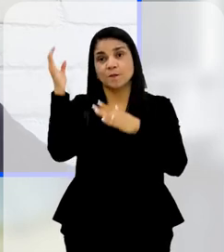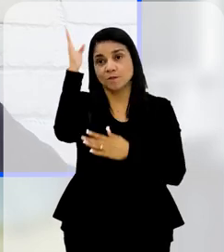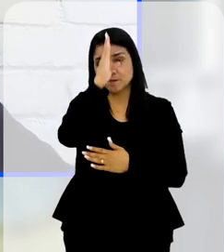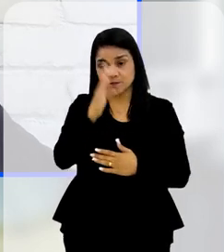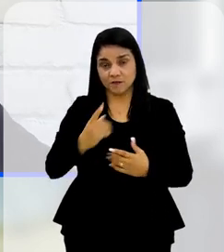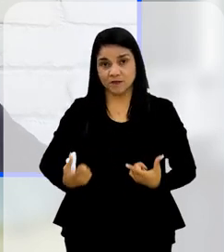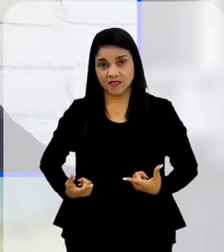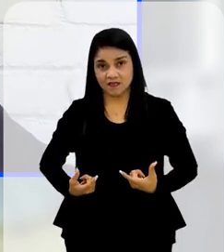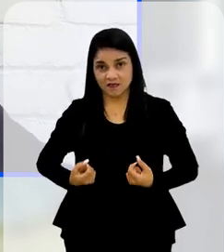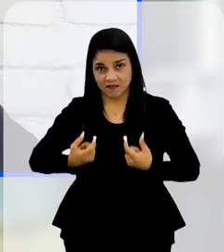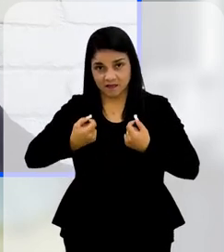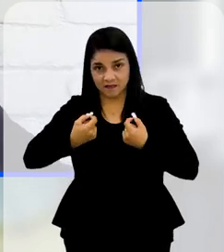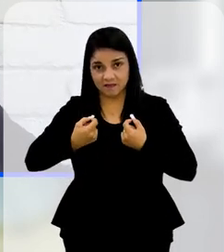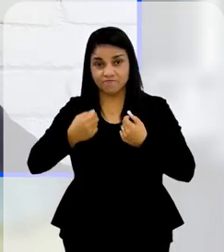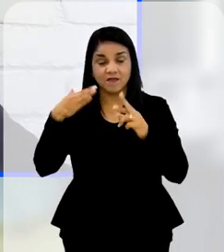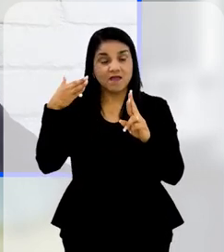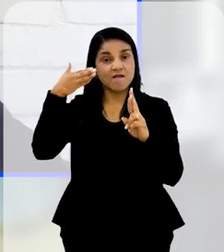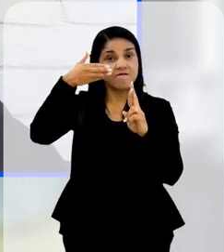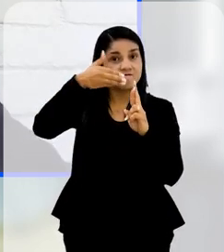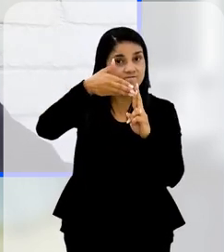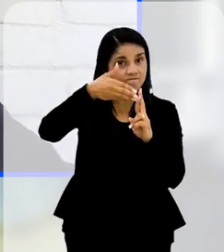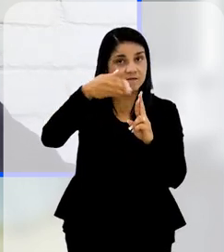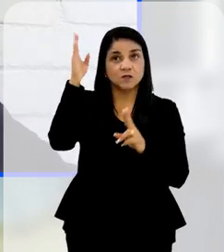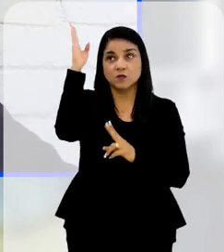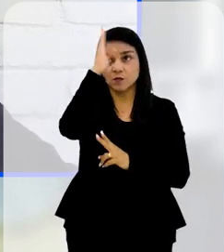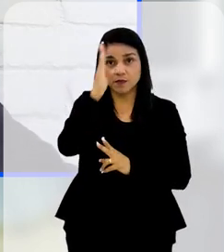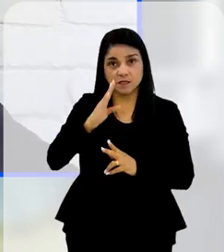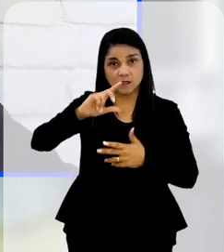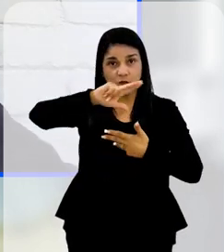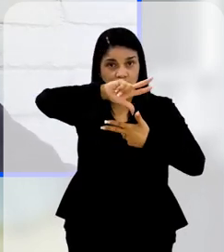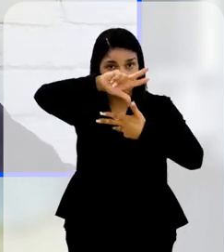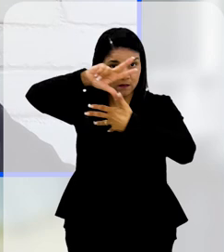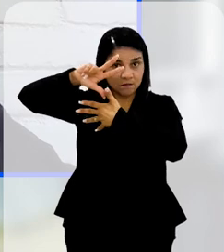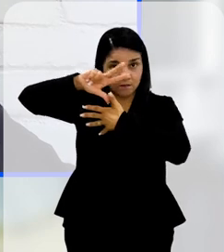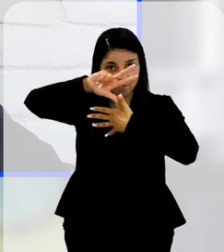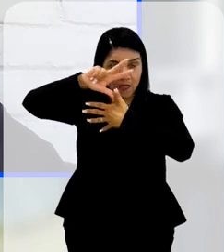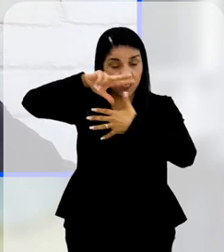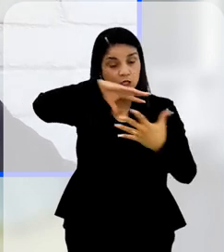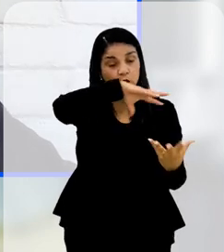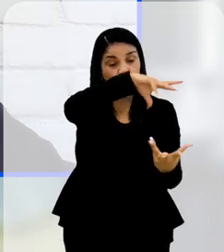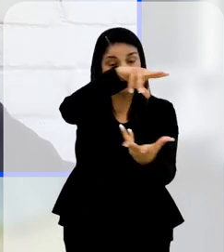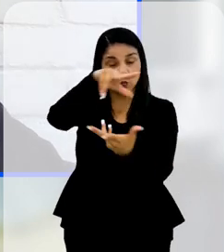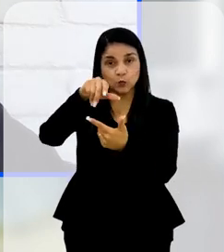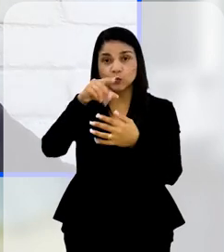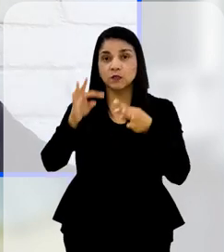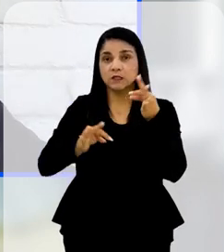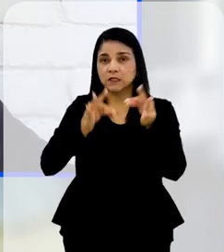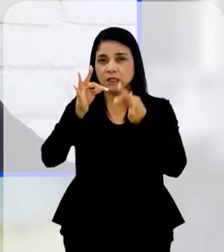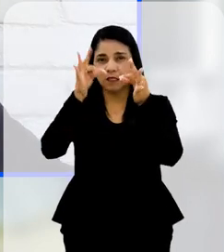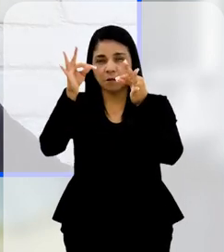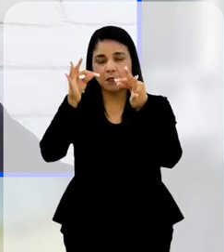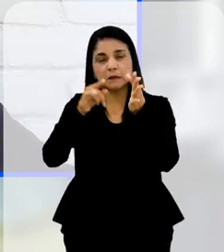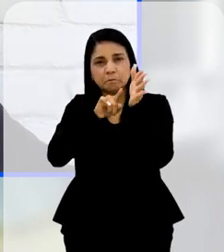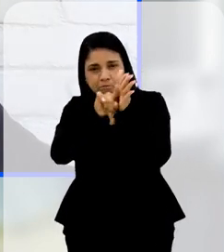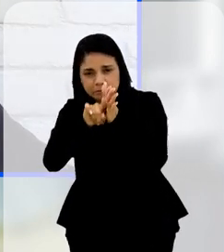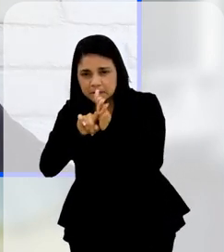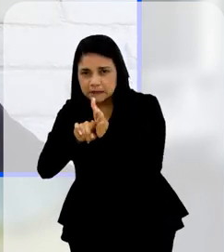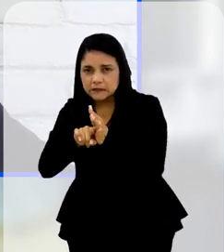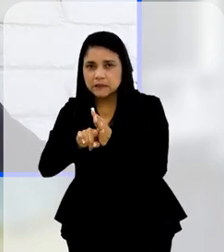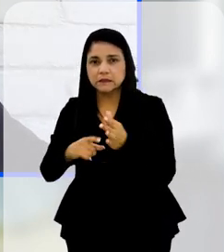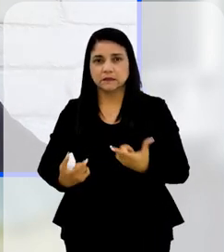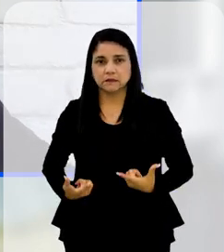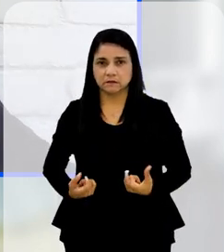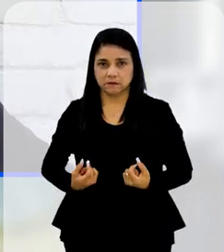no Brasil, mas na América Latina e até no mundo, do tratamento e da pesquisa em câncer, do ponto de